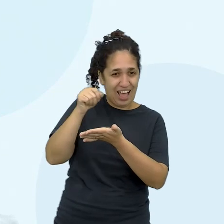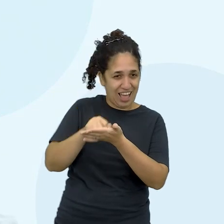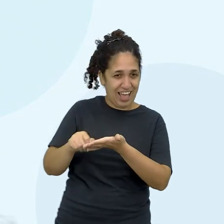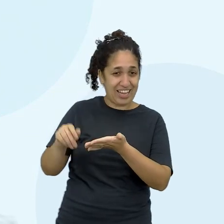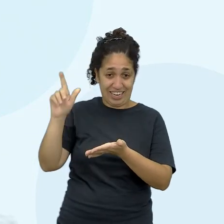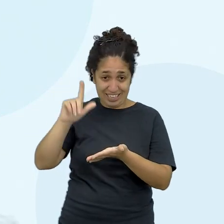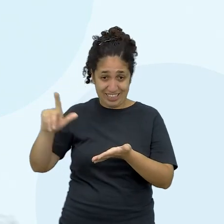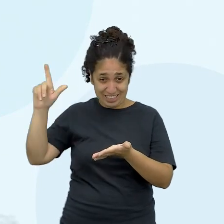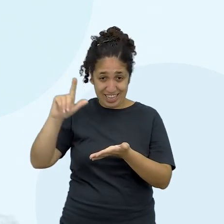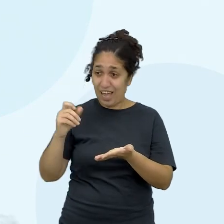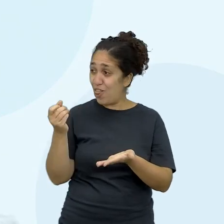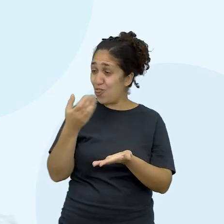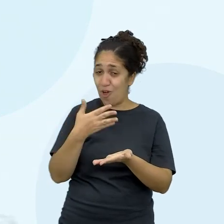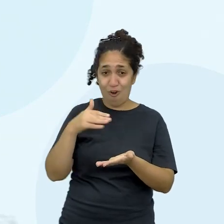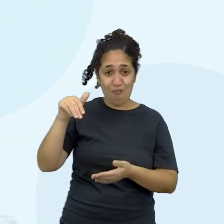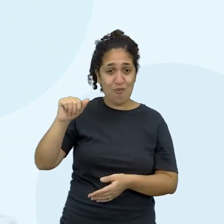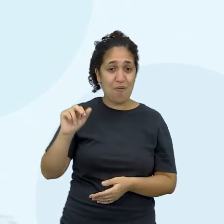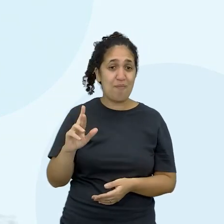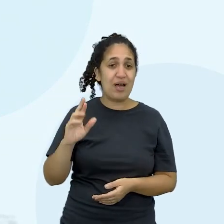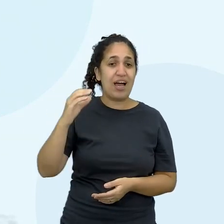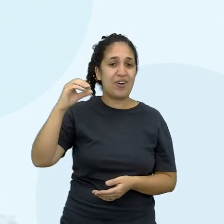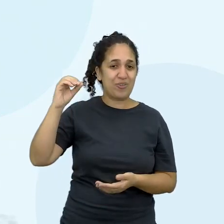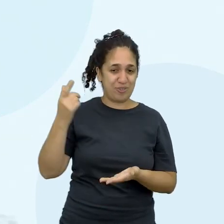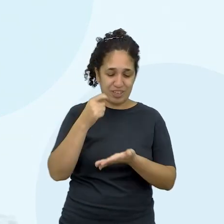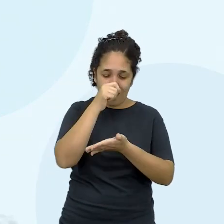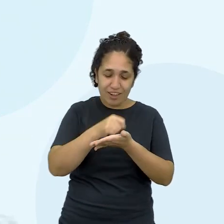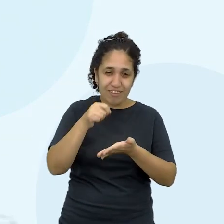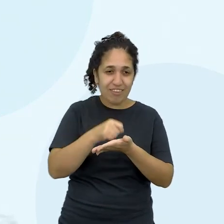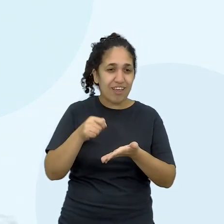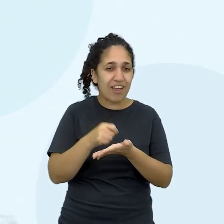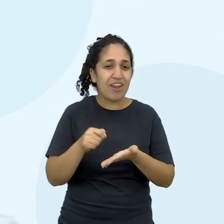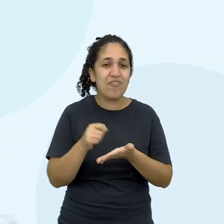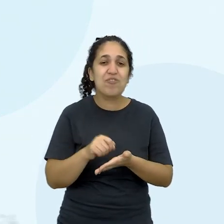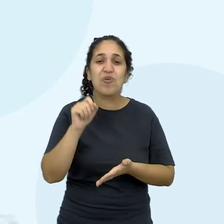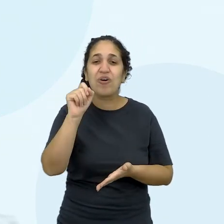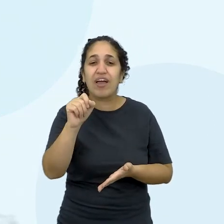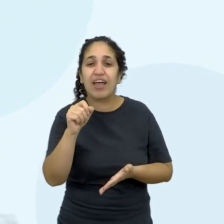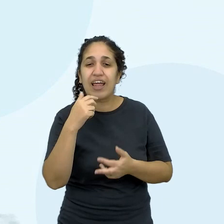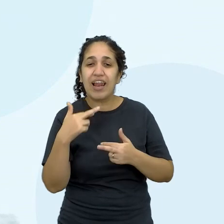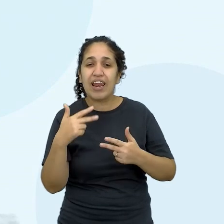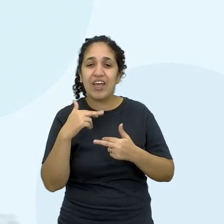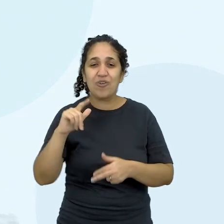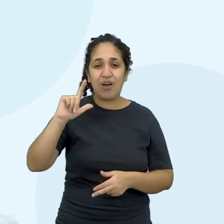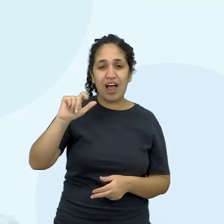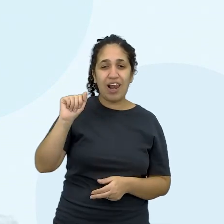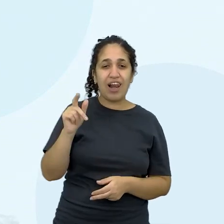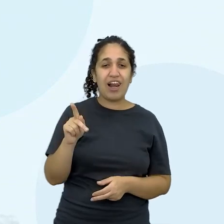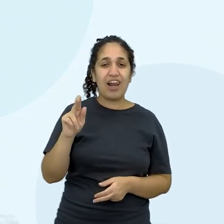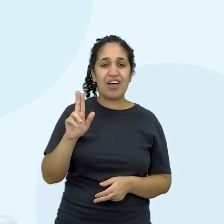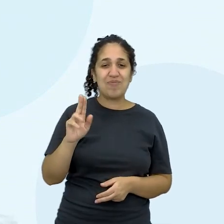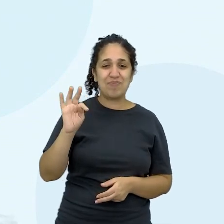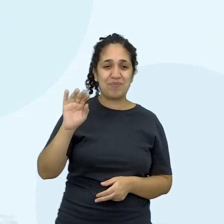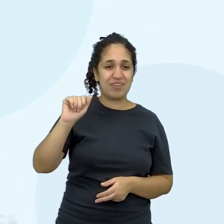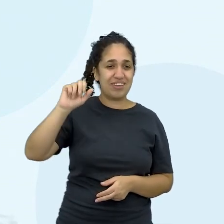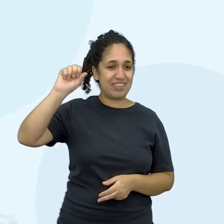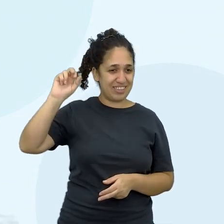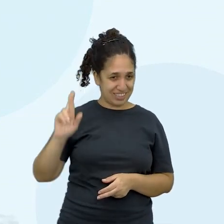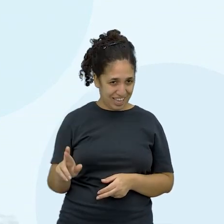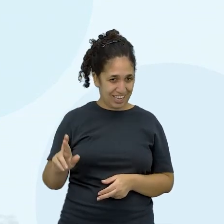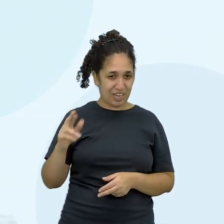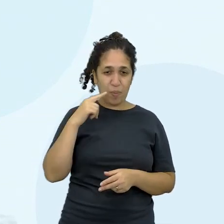Letras, recente aí, Marco Lucchesi, escreveu como rudimentos da língua laputar, uma língua dita